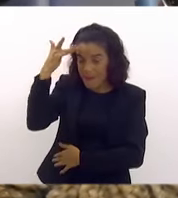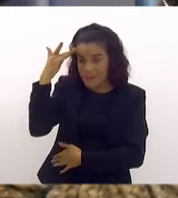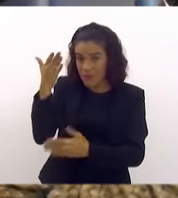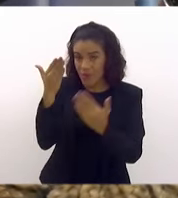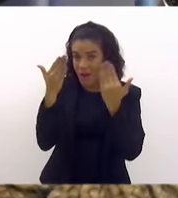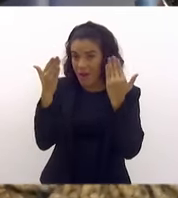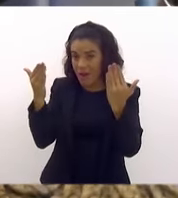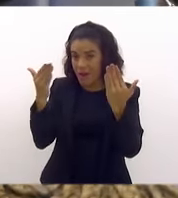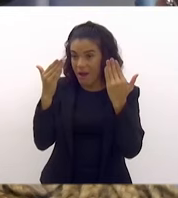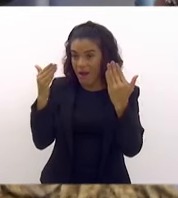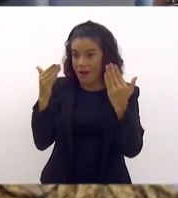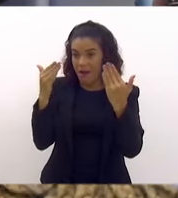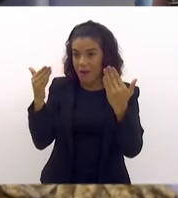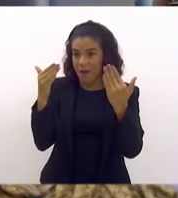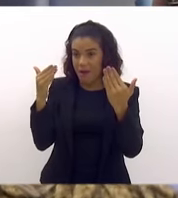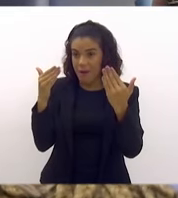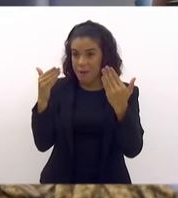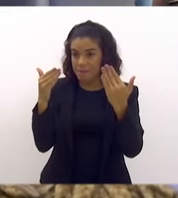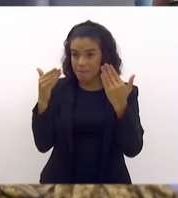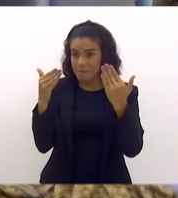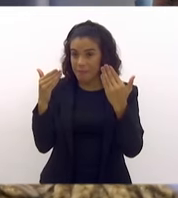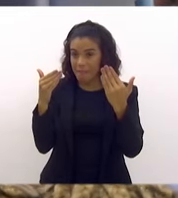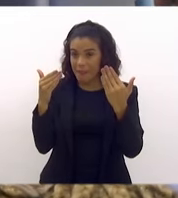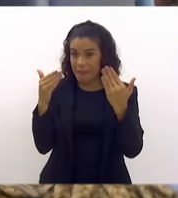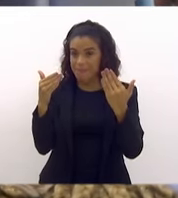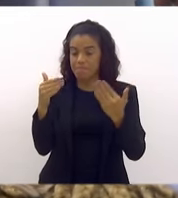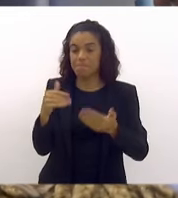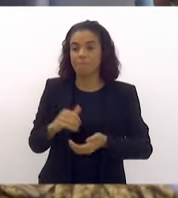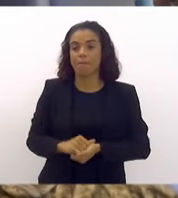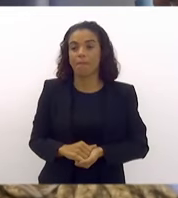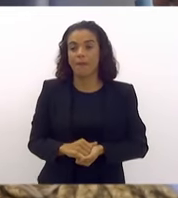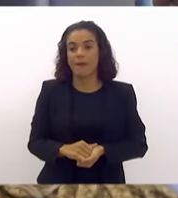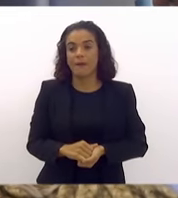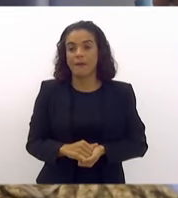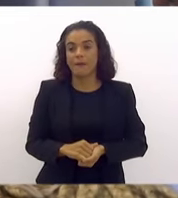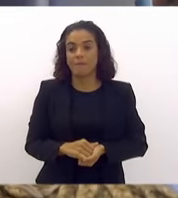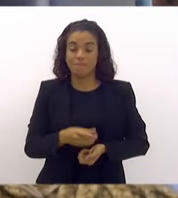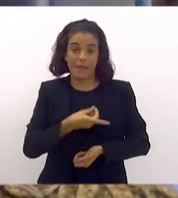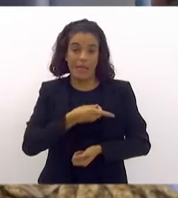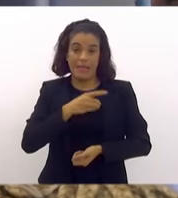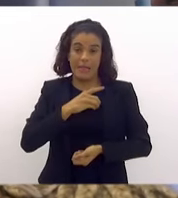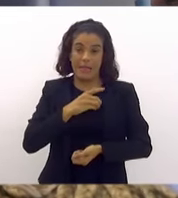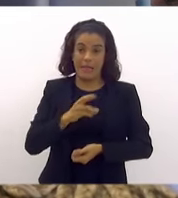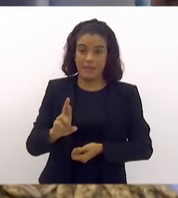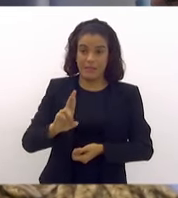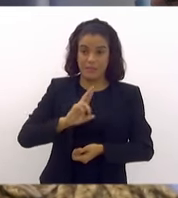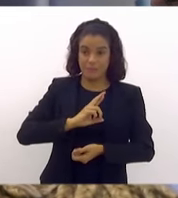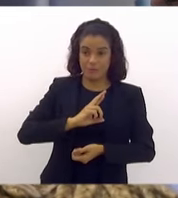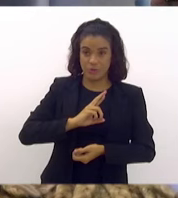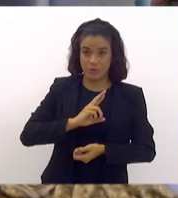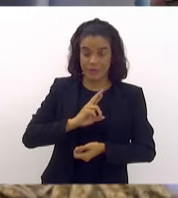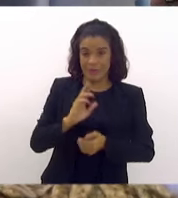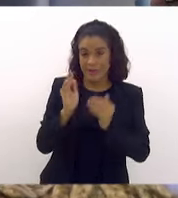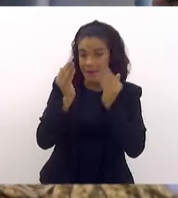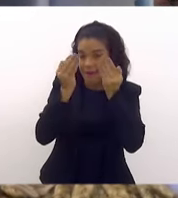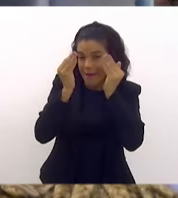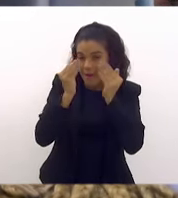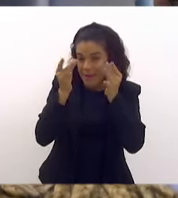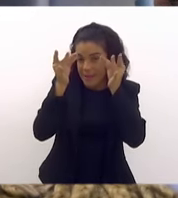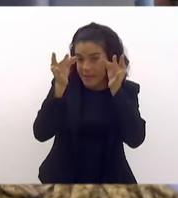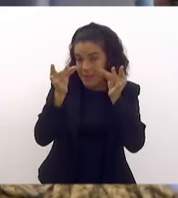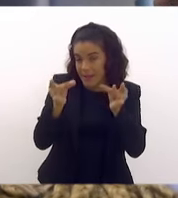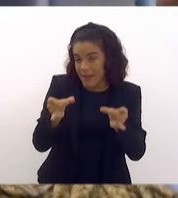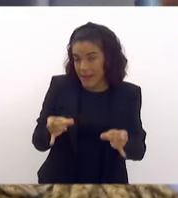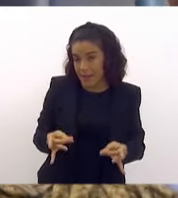foi eh Vista na fotografia ela fala que essa análise passa pelo